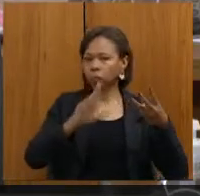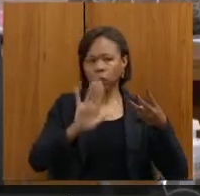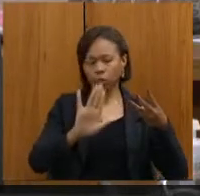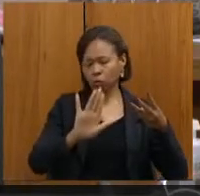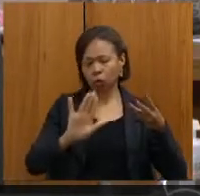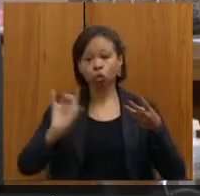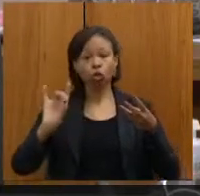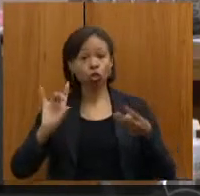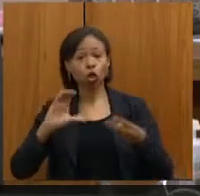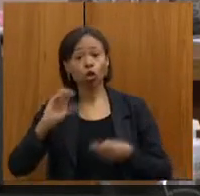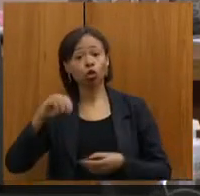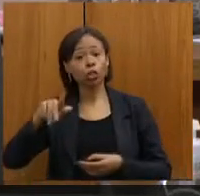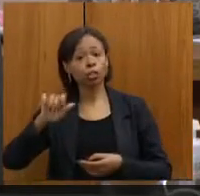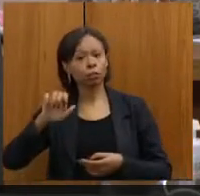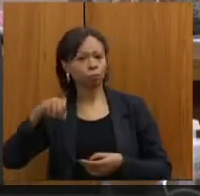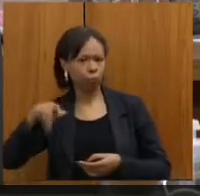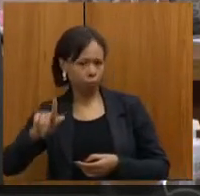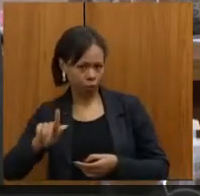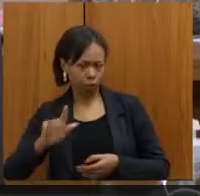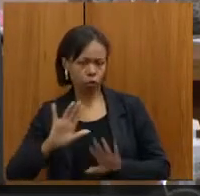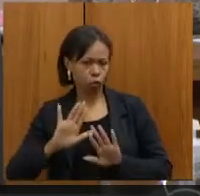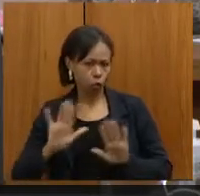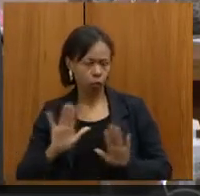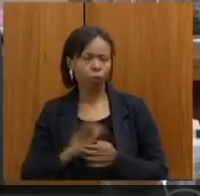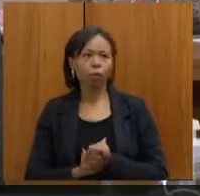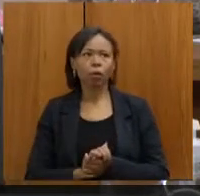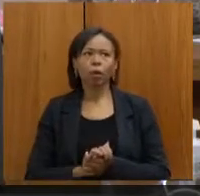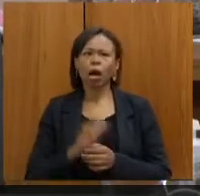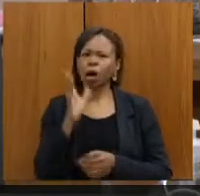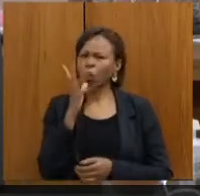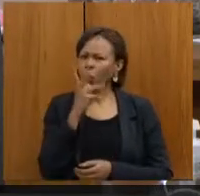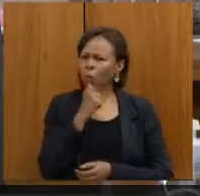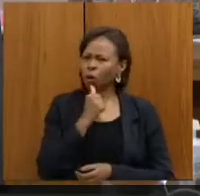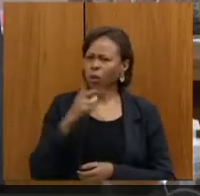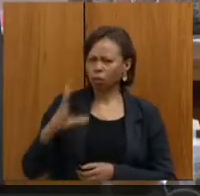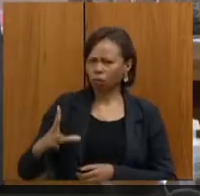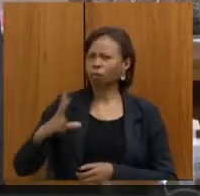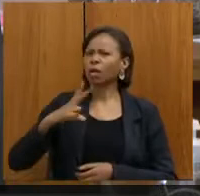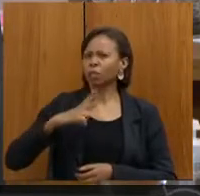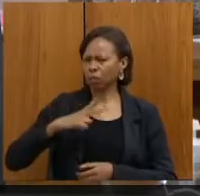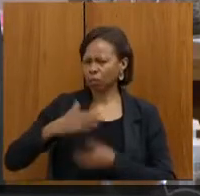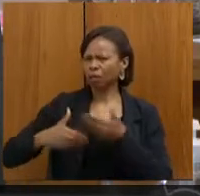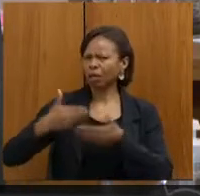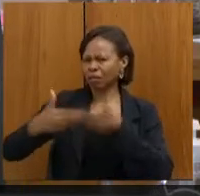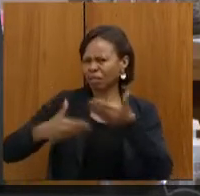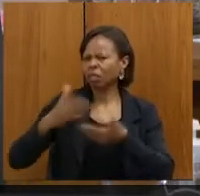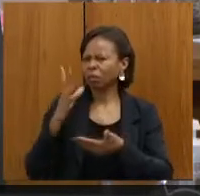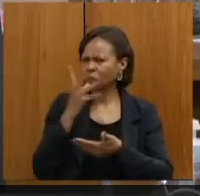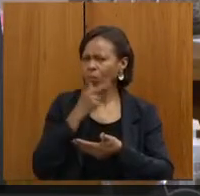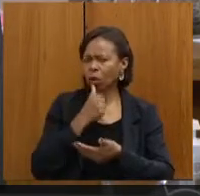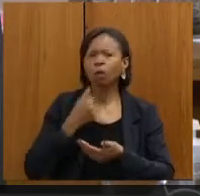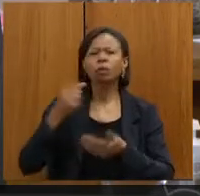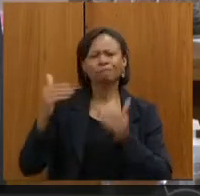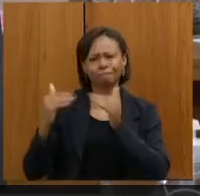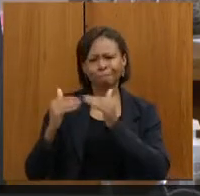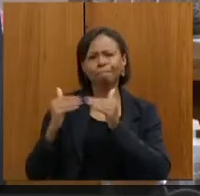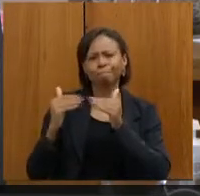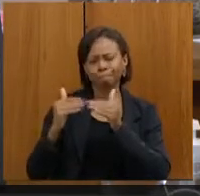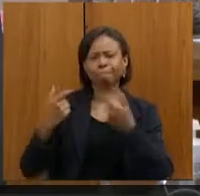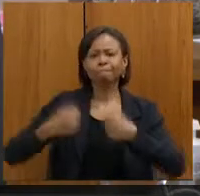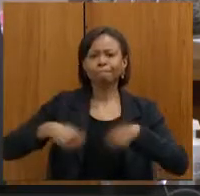do plano a questão da demora no processo de privatização realmente eu concordo a uma uma